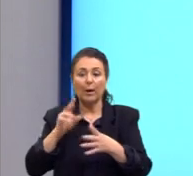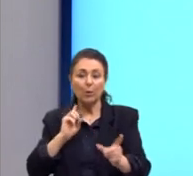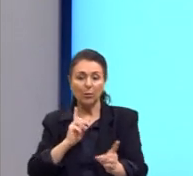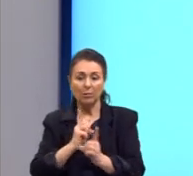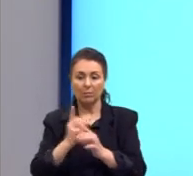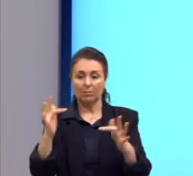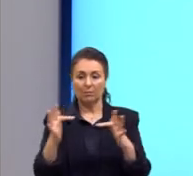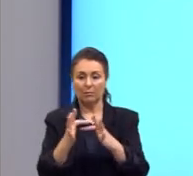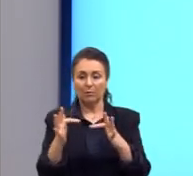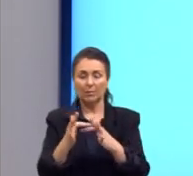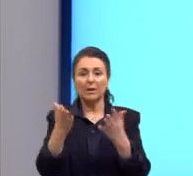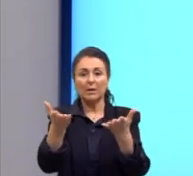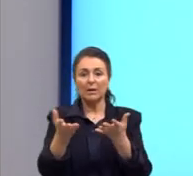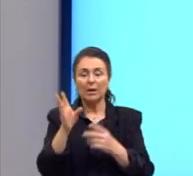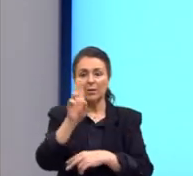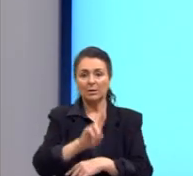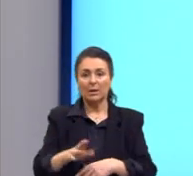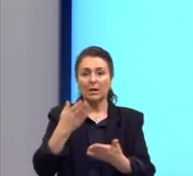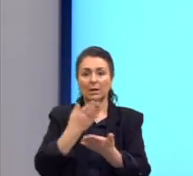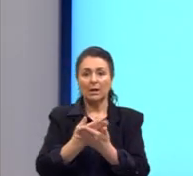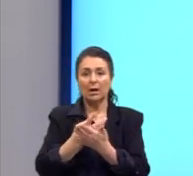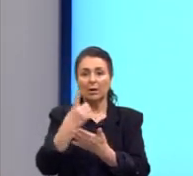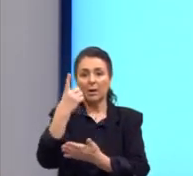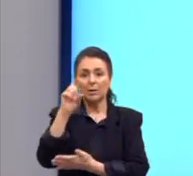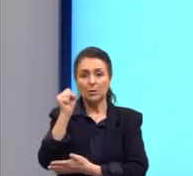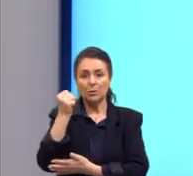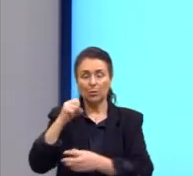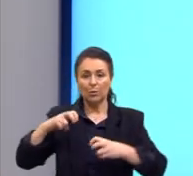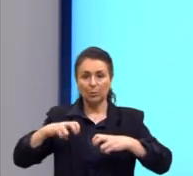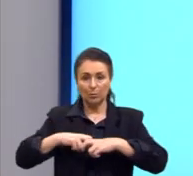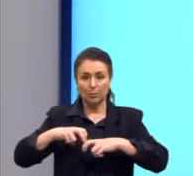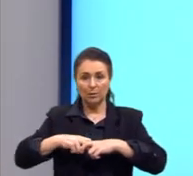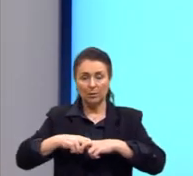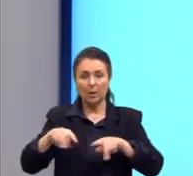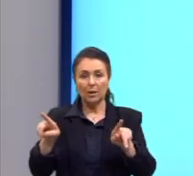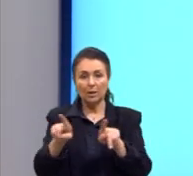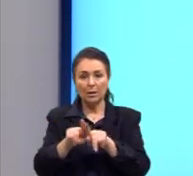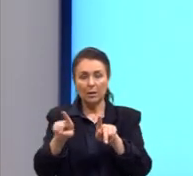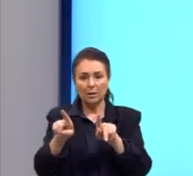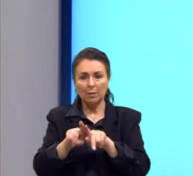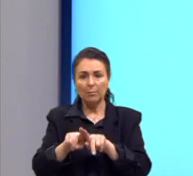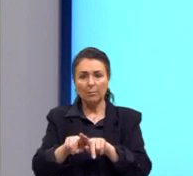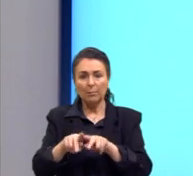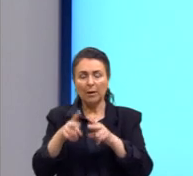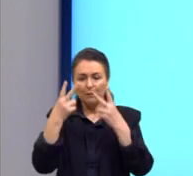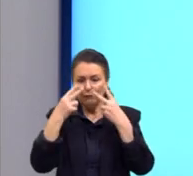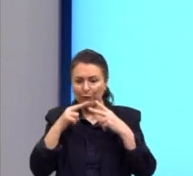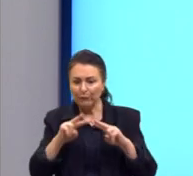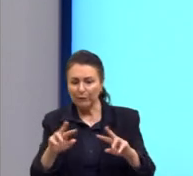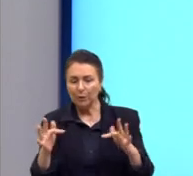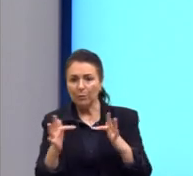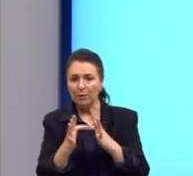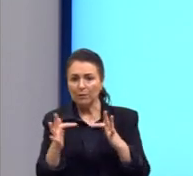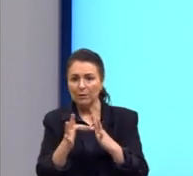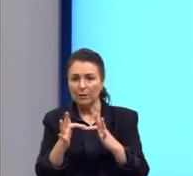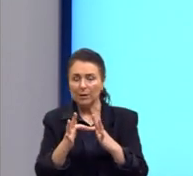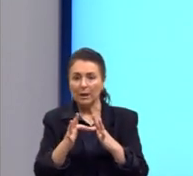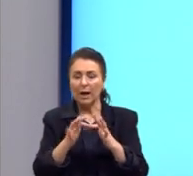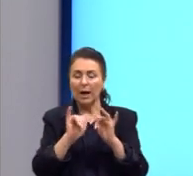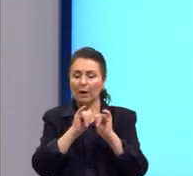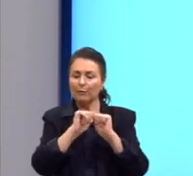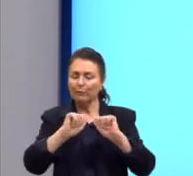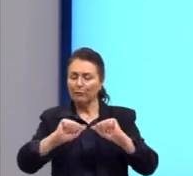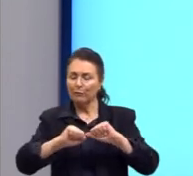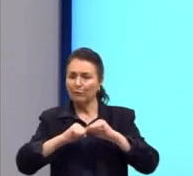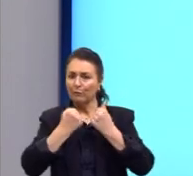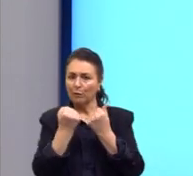tá na aula 18 de física a gente também viu esta fórmula que onde a força elétrica